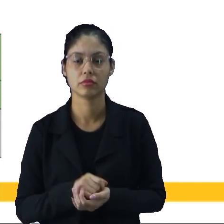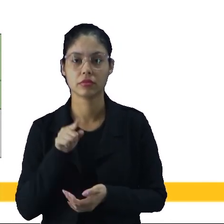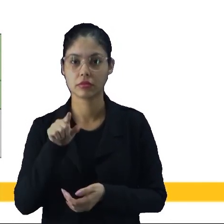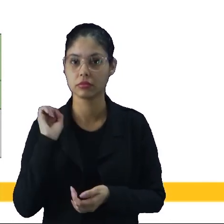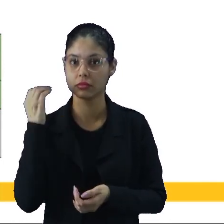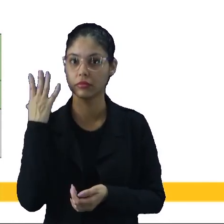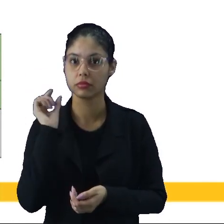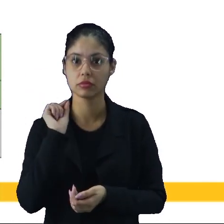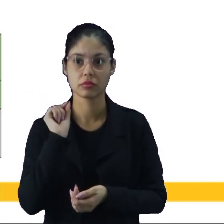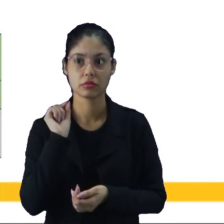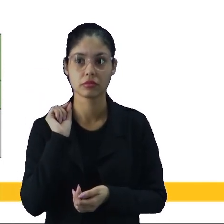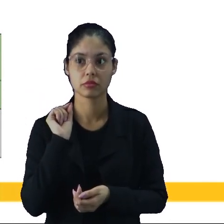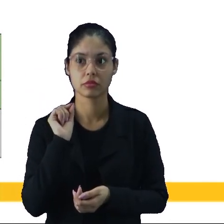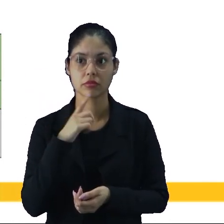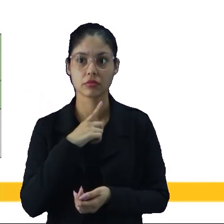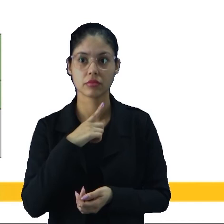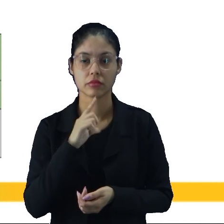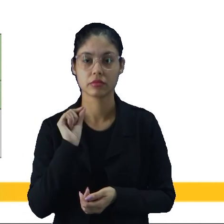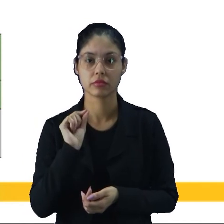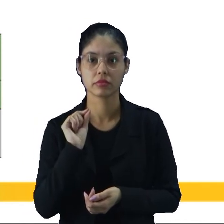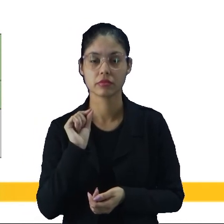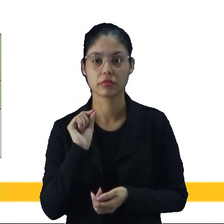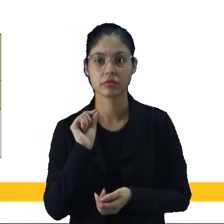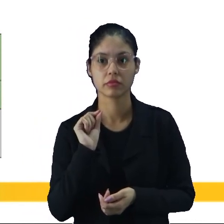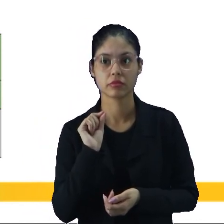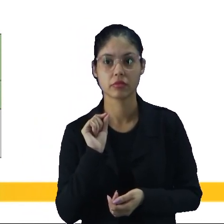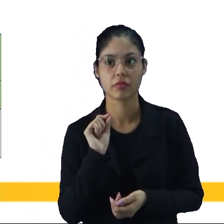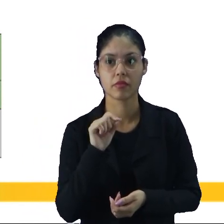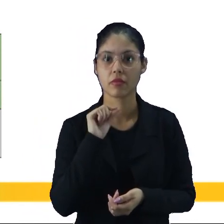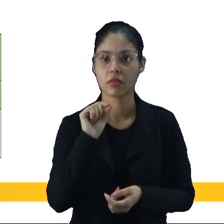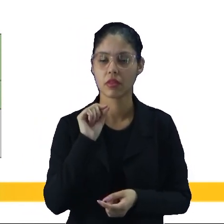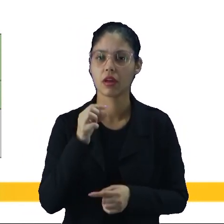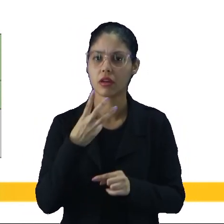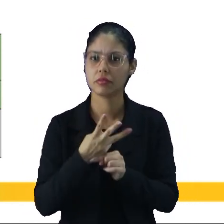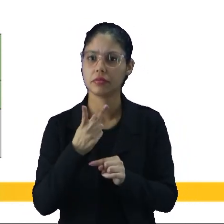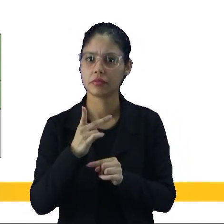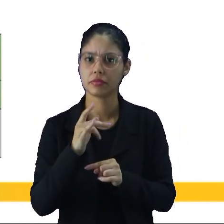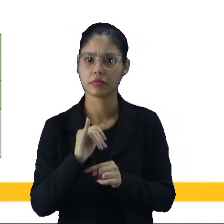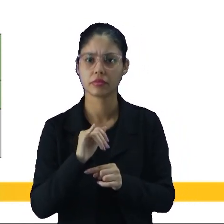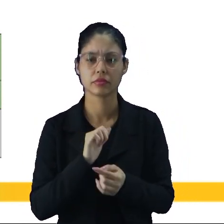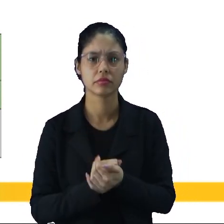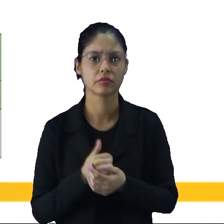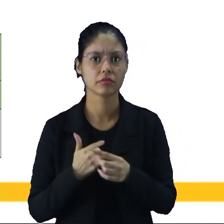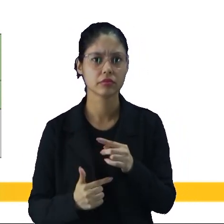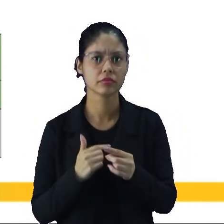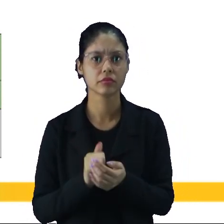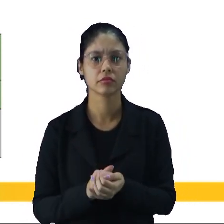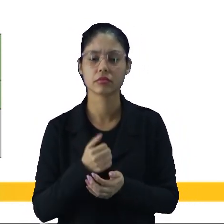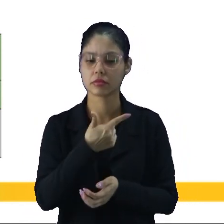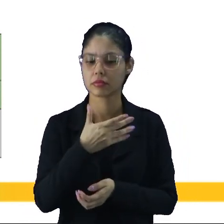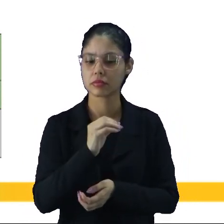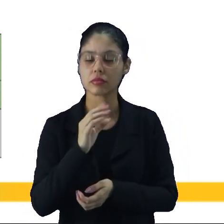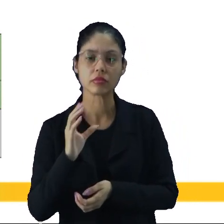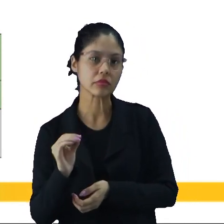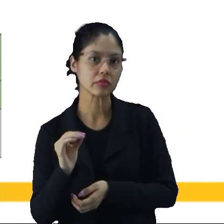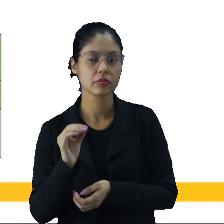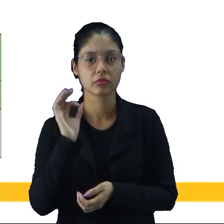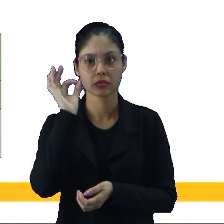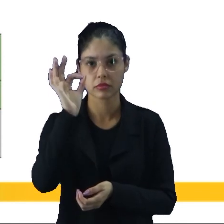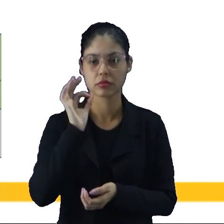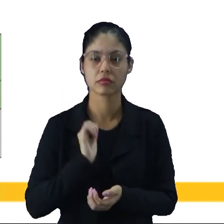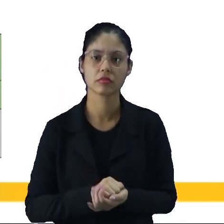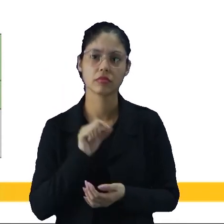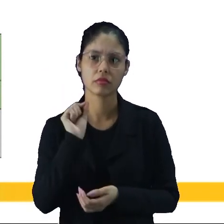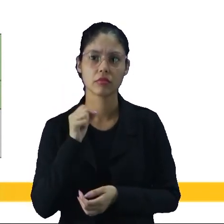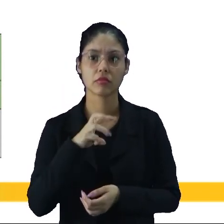Nesse caso, eu vou ter aqui, ó. O que é 3π sobre 2, pessoal? É 270 graus. Ó, aqui, ó, quem é